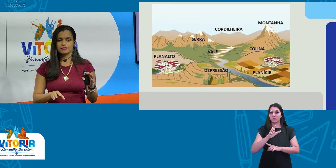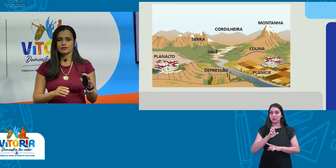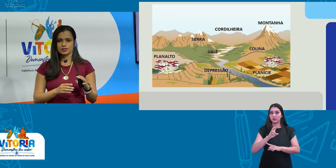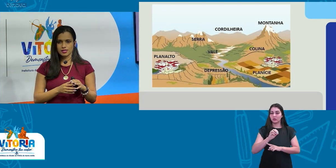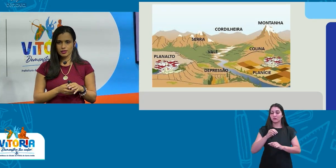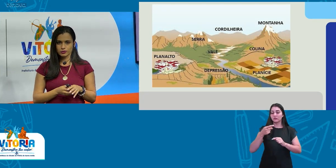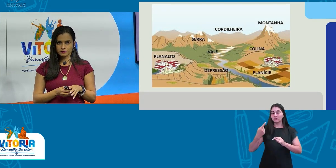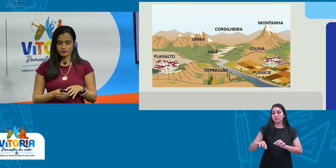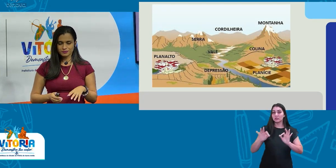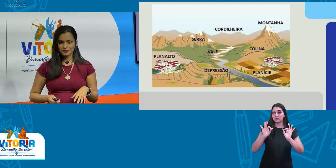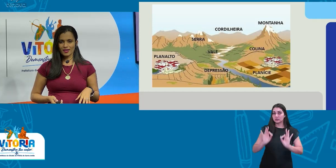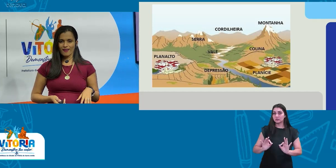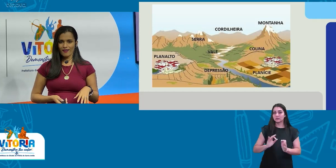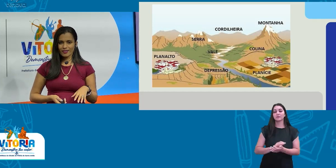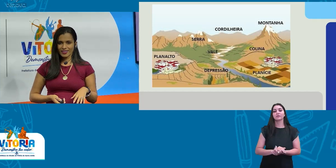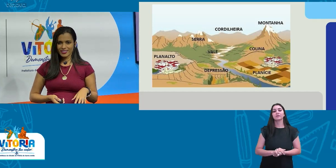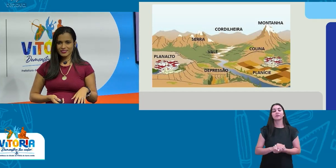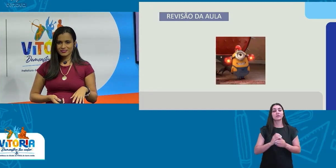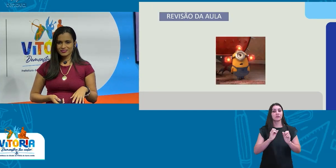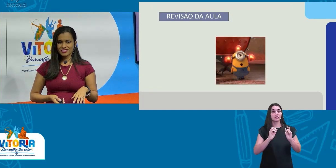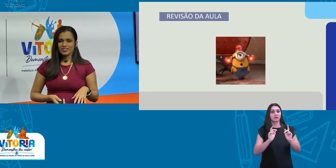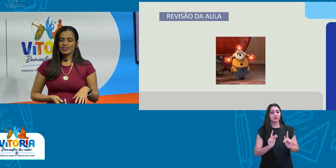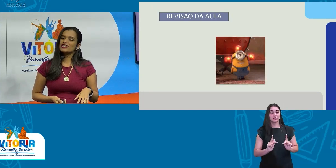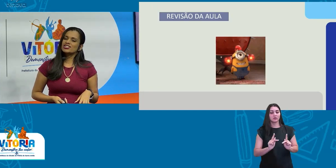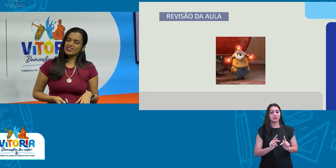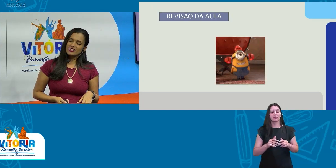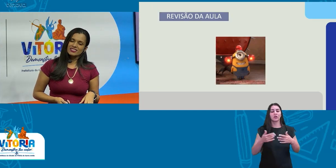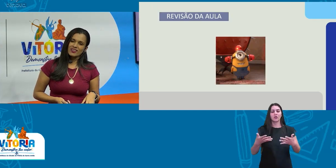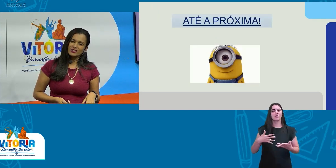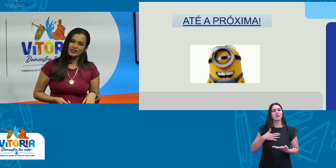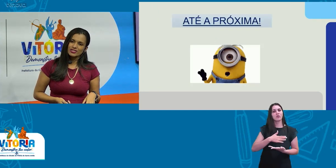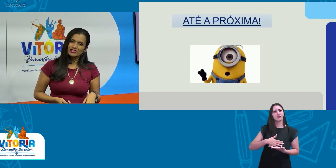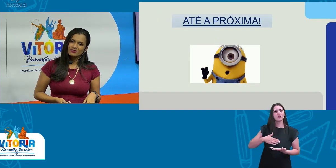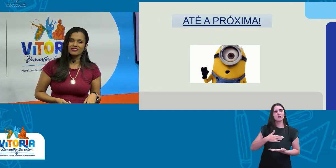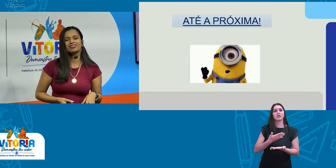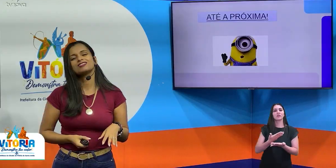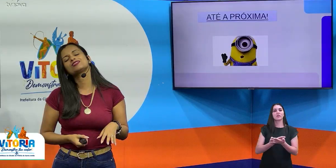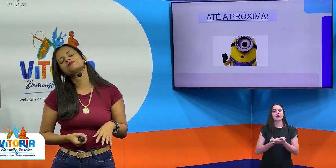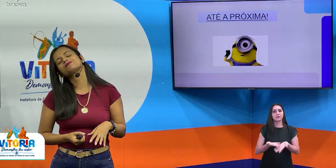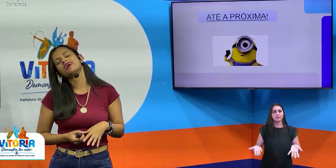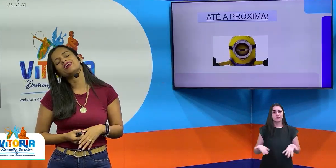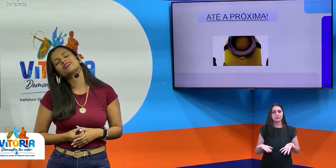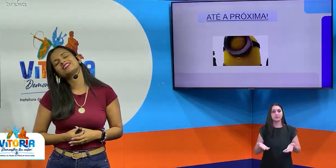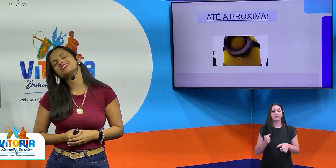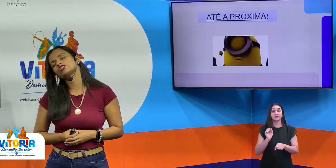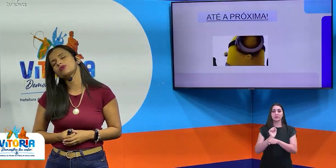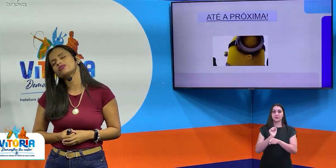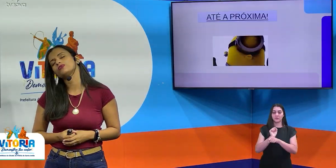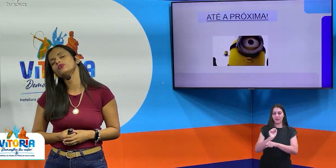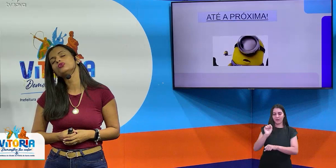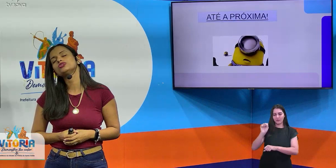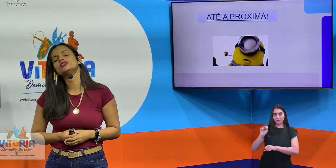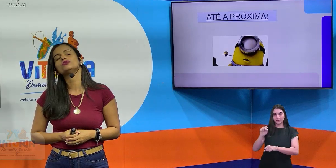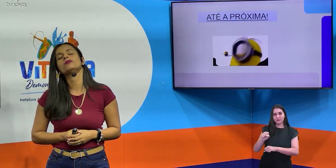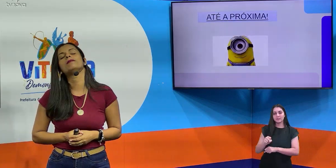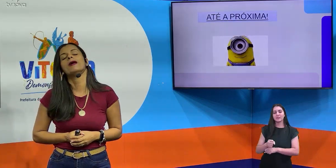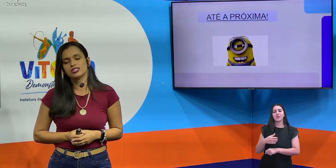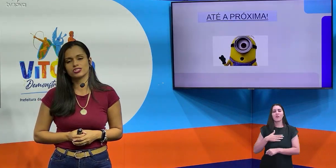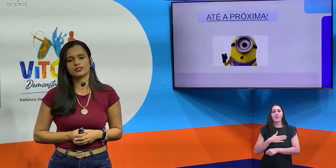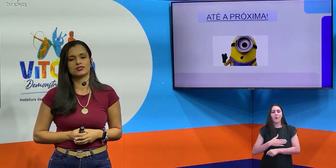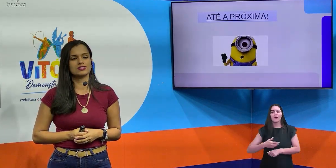desse. Tá certo? Ok? Gostaram da nossa aula de hoje? Espero que sim, espero que tenham